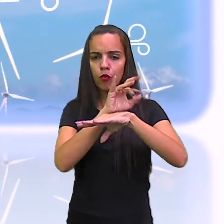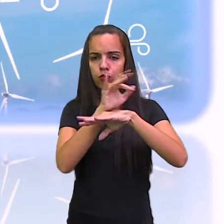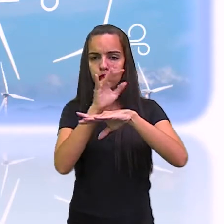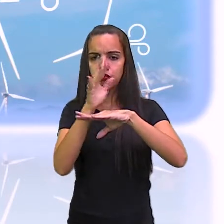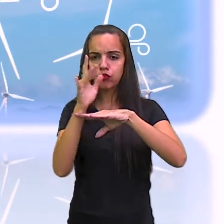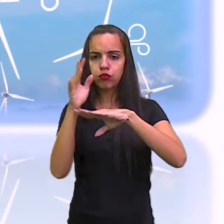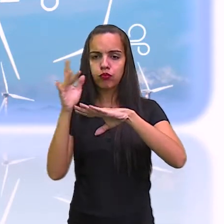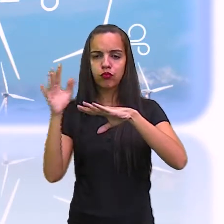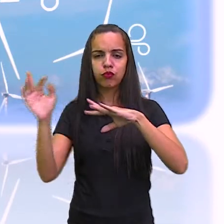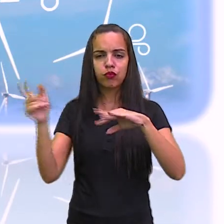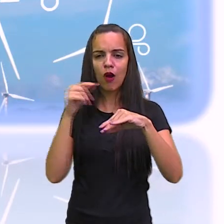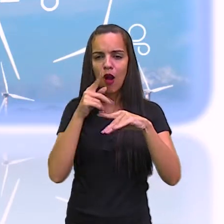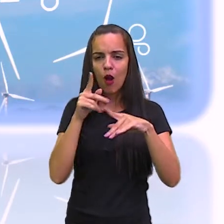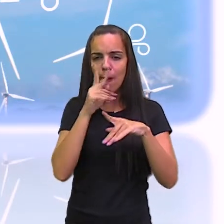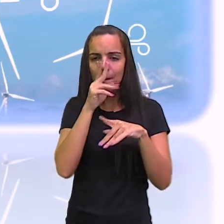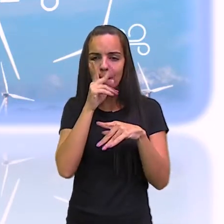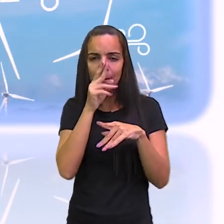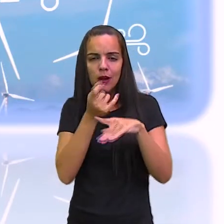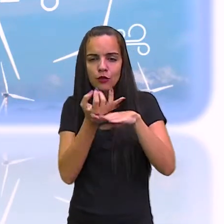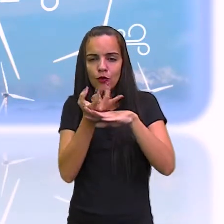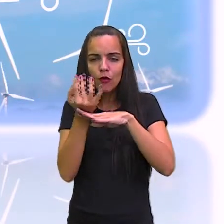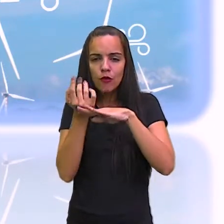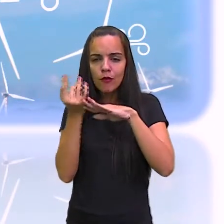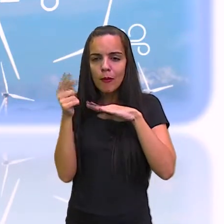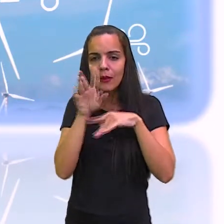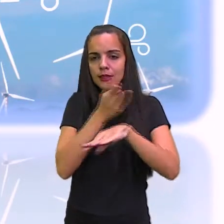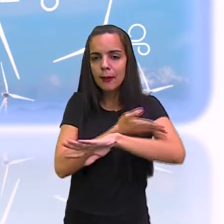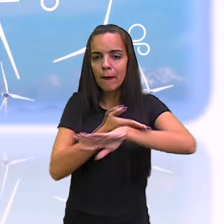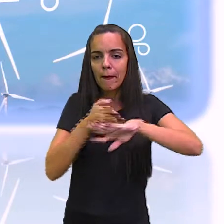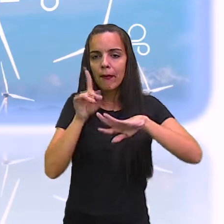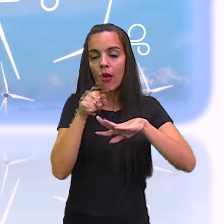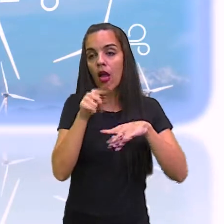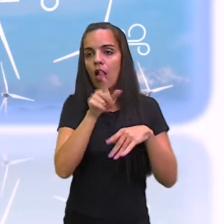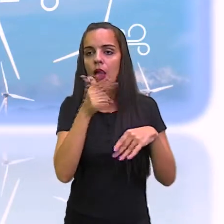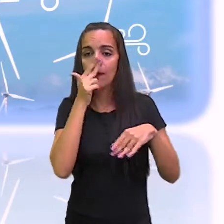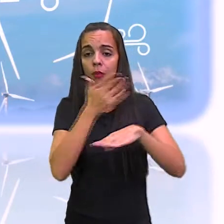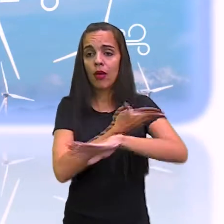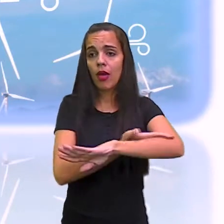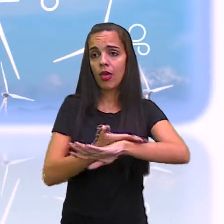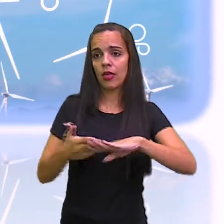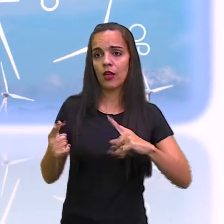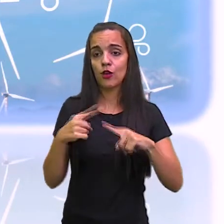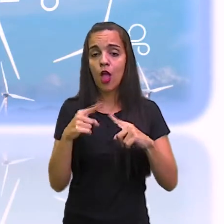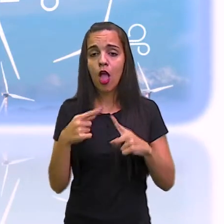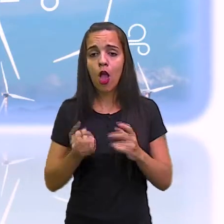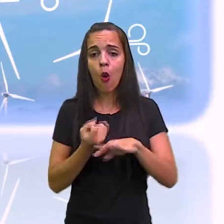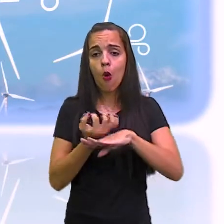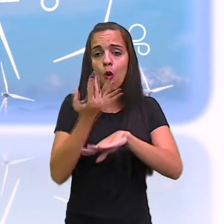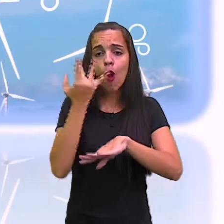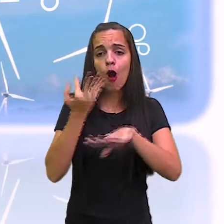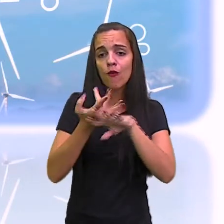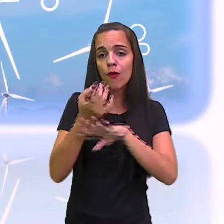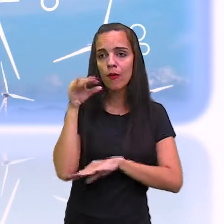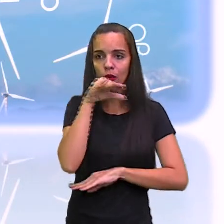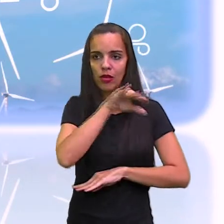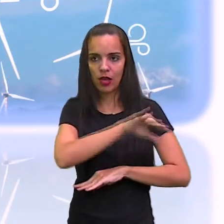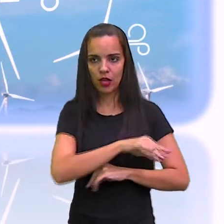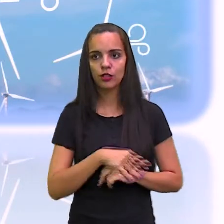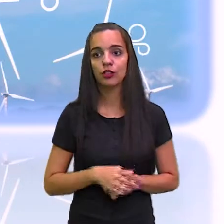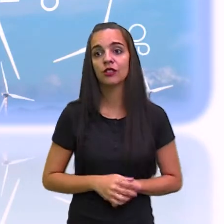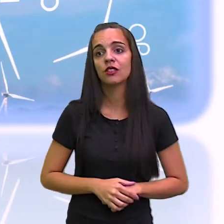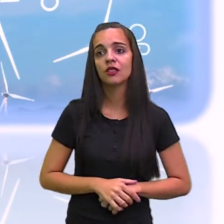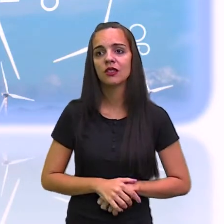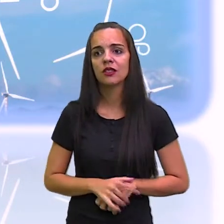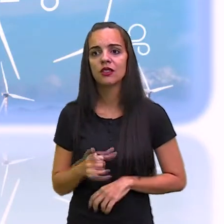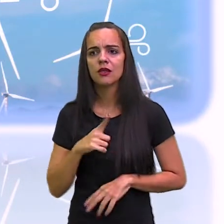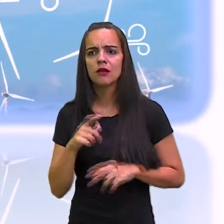é substituído pelo ar mais fresco do sol. E esse movimento gera energia